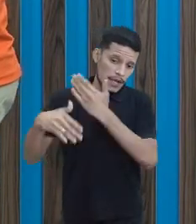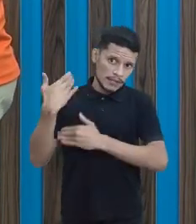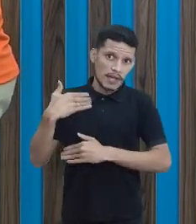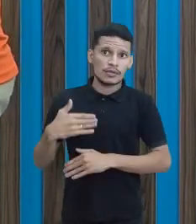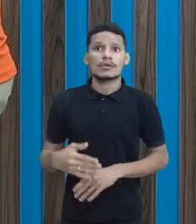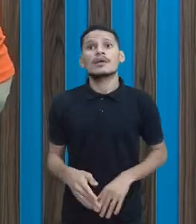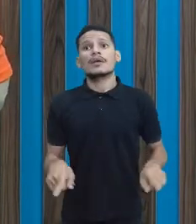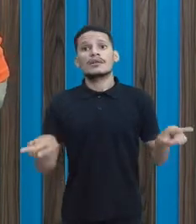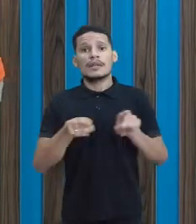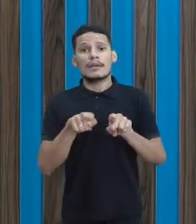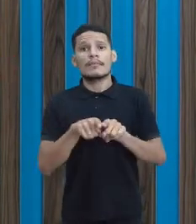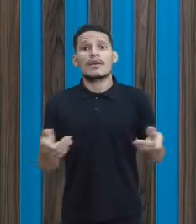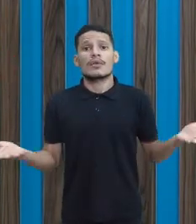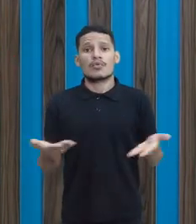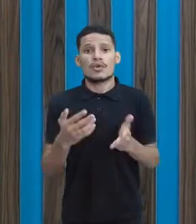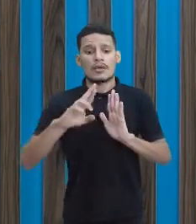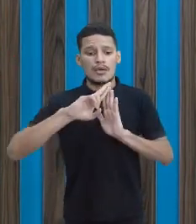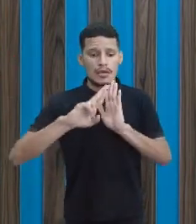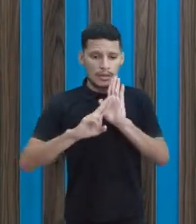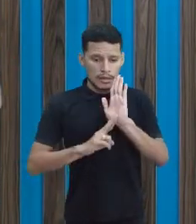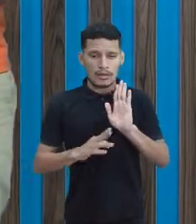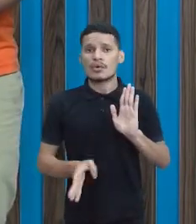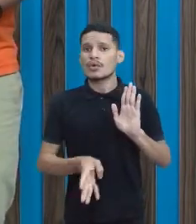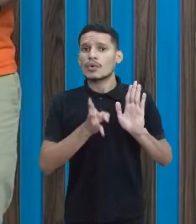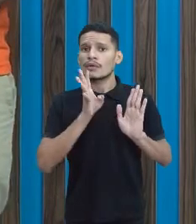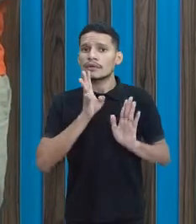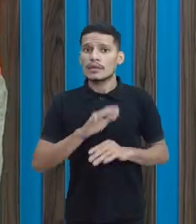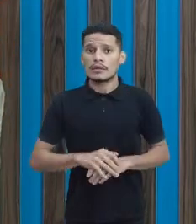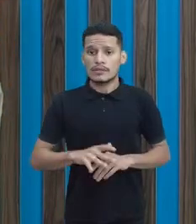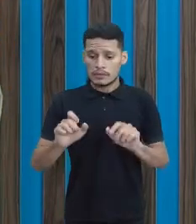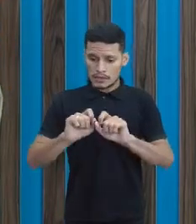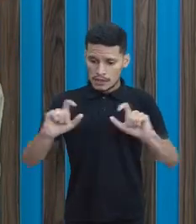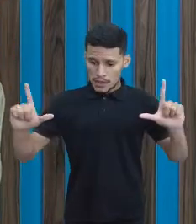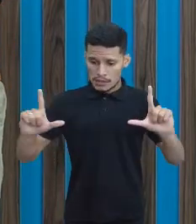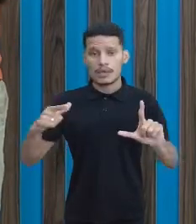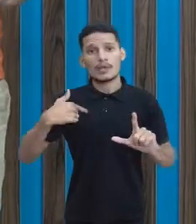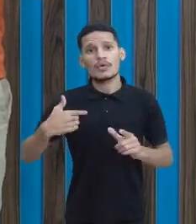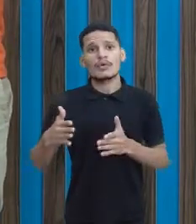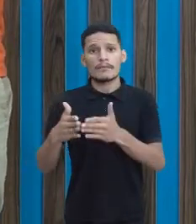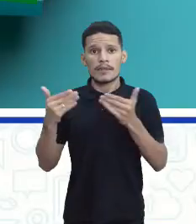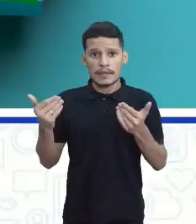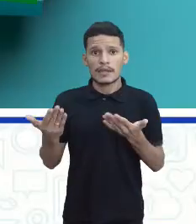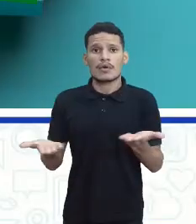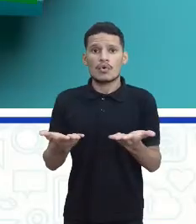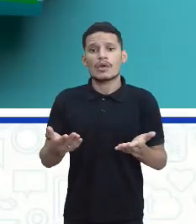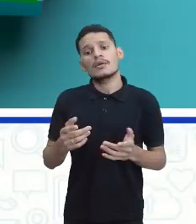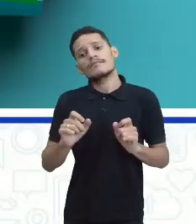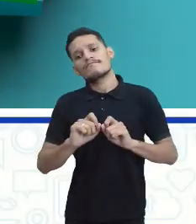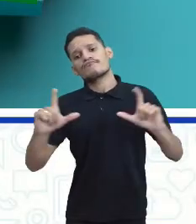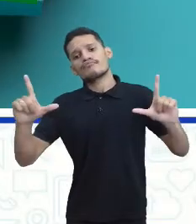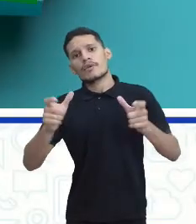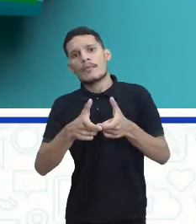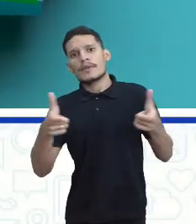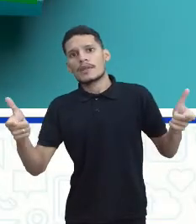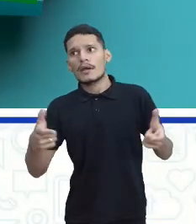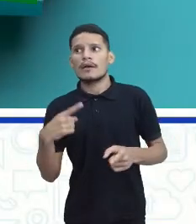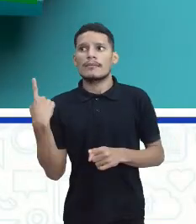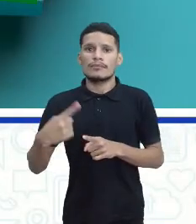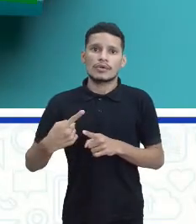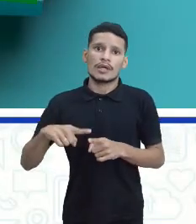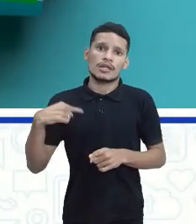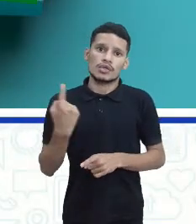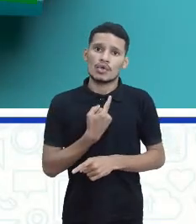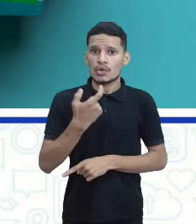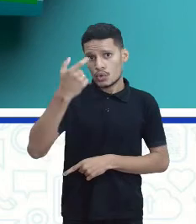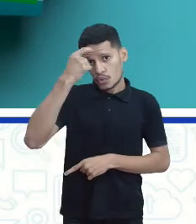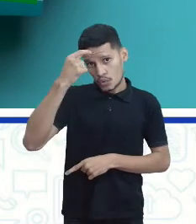Agora, conheça as regras. Com esse slide aí, vou pedir para a produção aumentar esse slide, porque a gente vai ter que se conscientizar aí